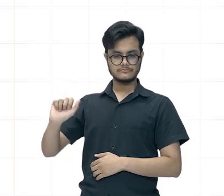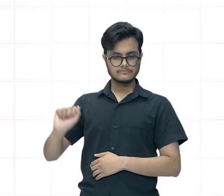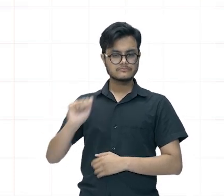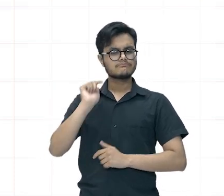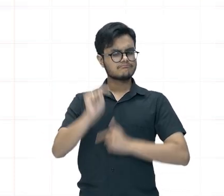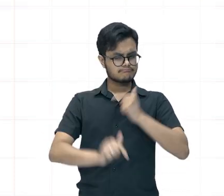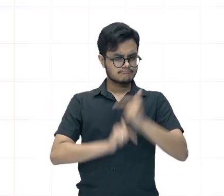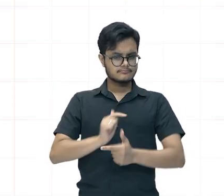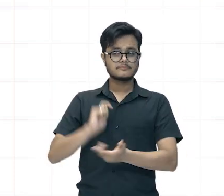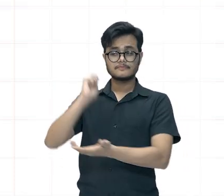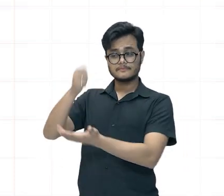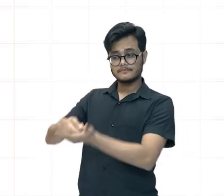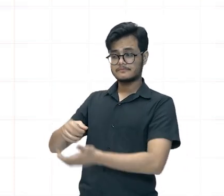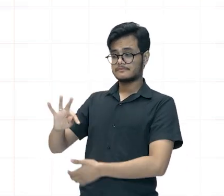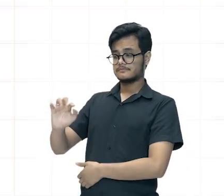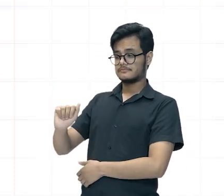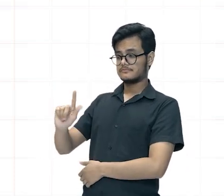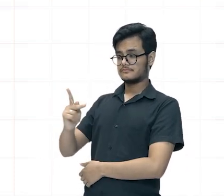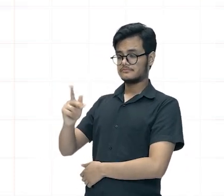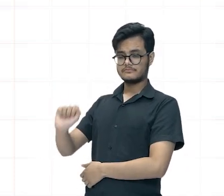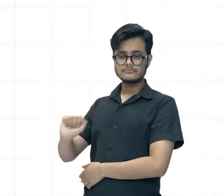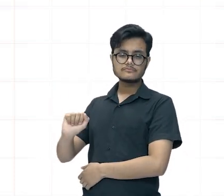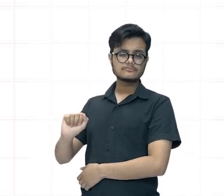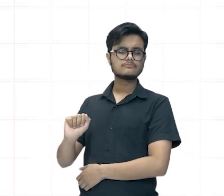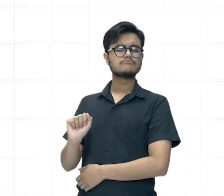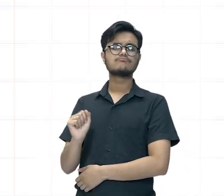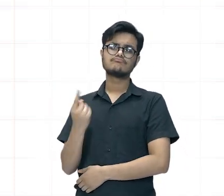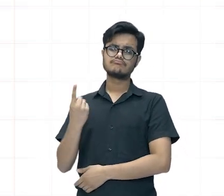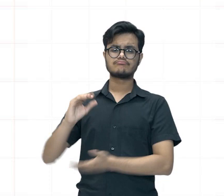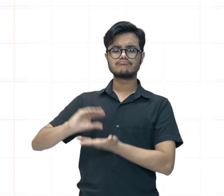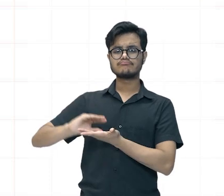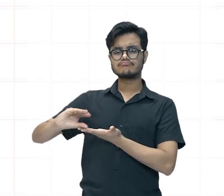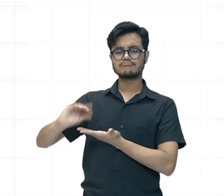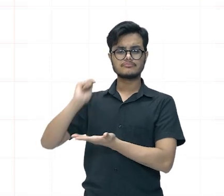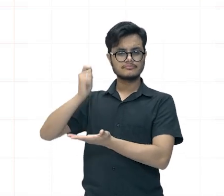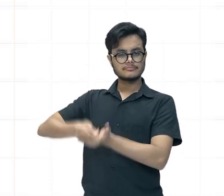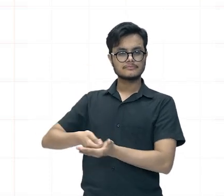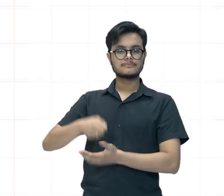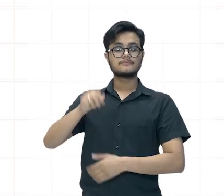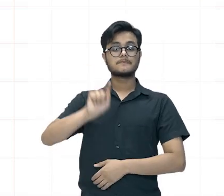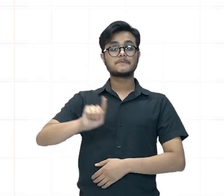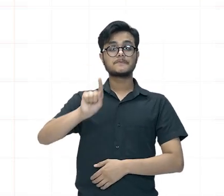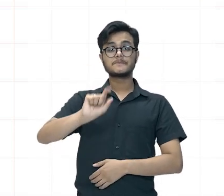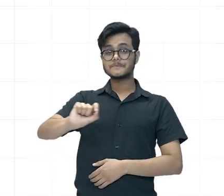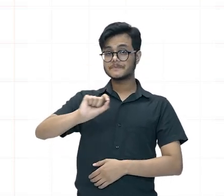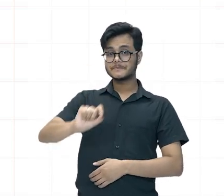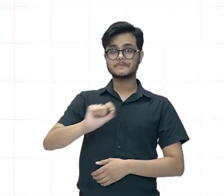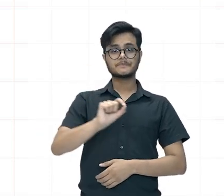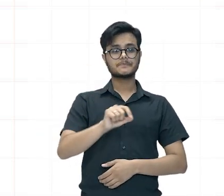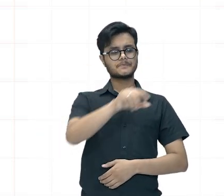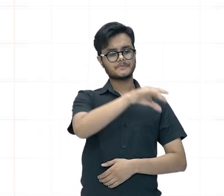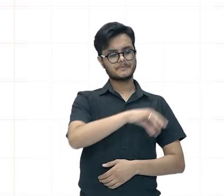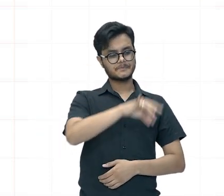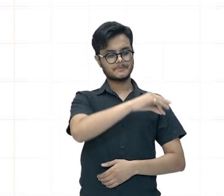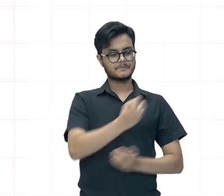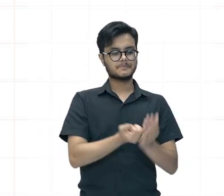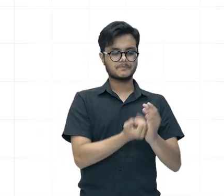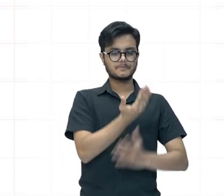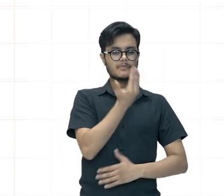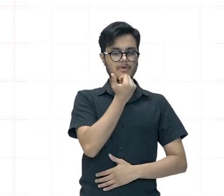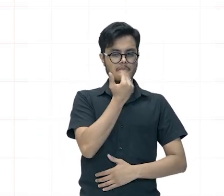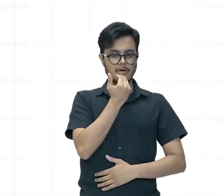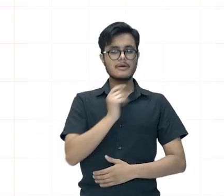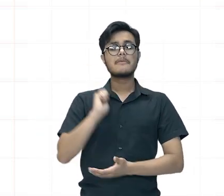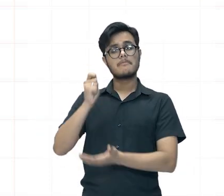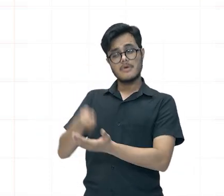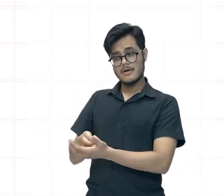pagava ao senhor feudal a talha, uma taxa que o servo pagava sobre tudo o que se produzia nas terras do senhorio. Outra